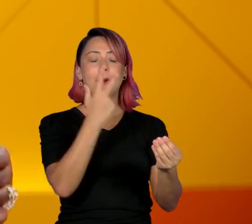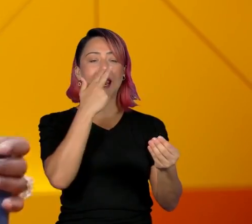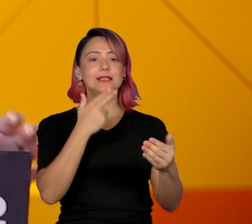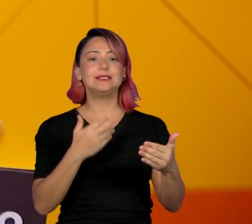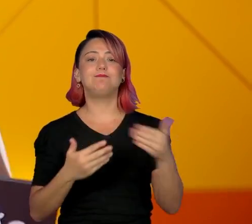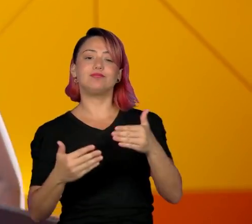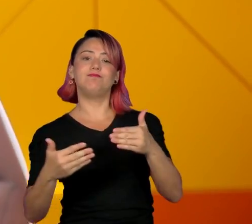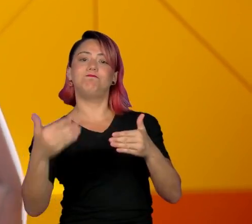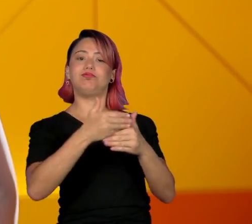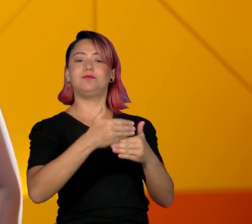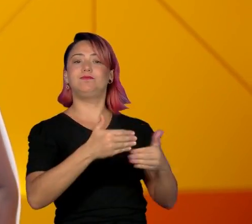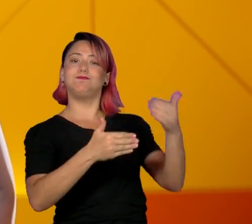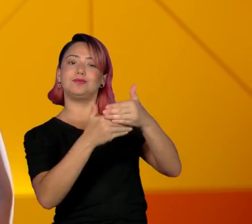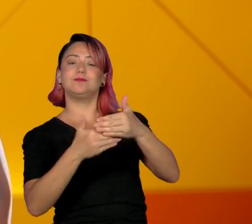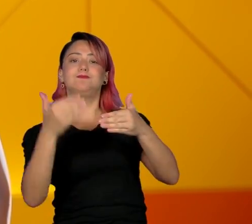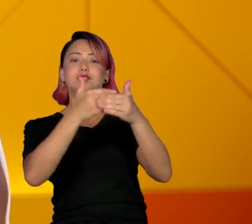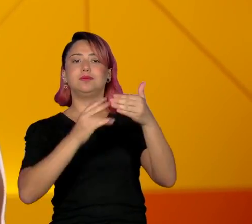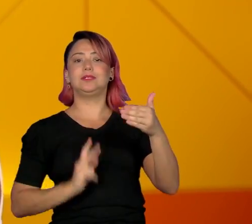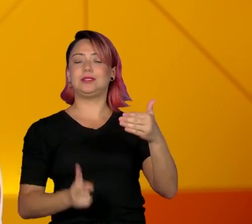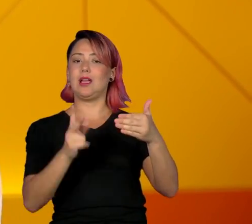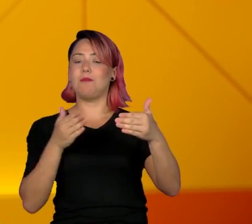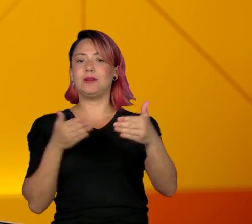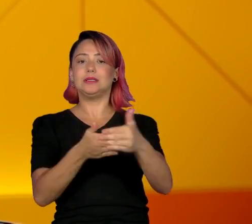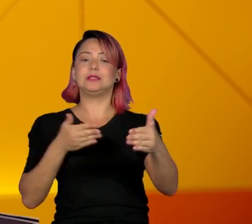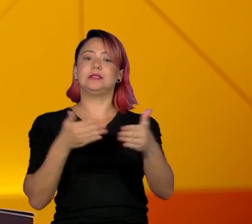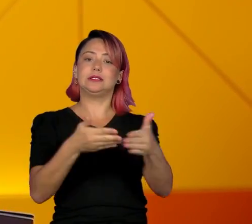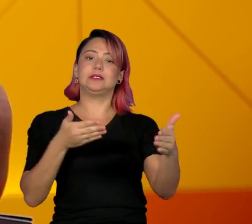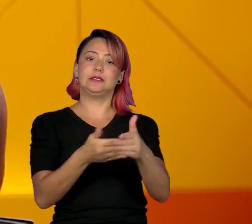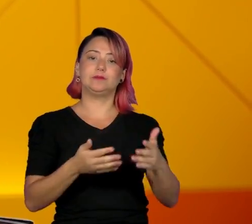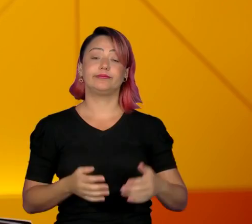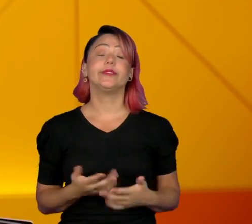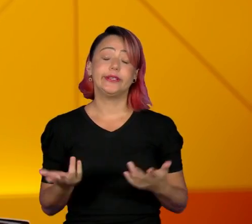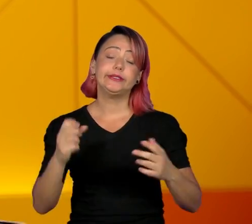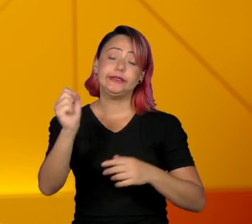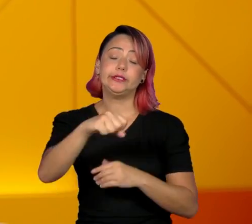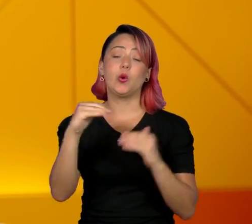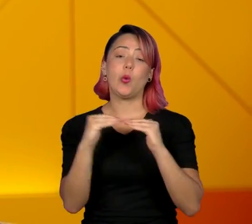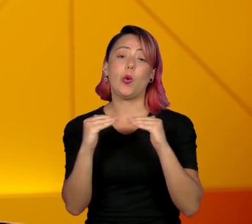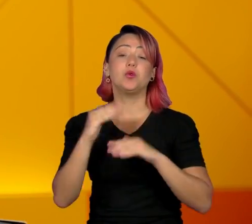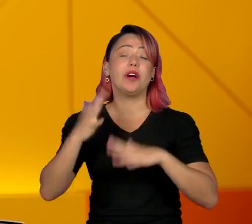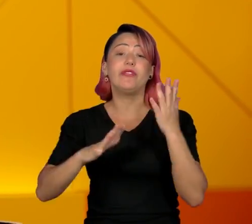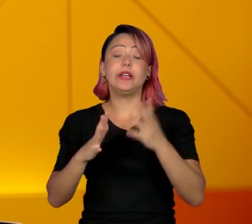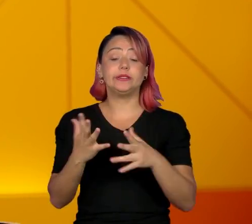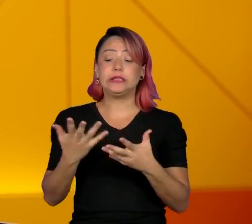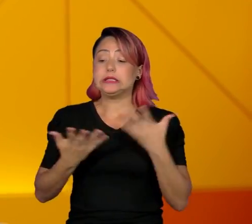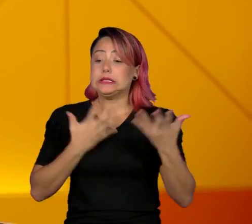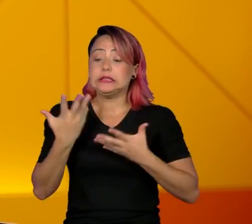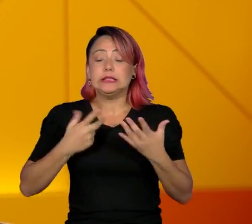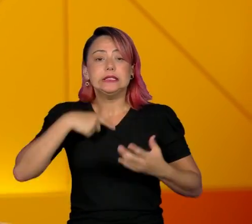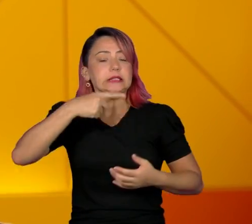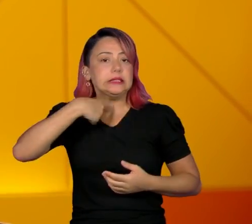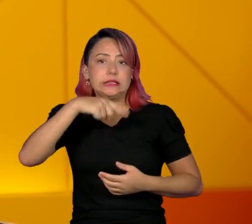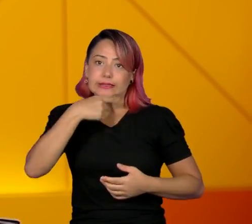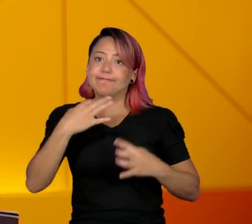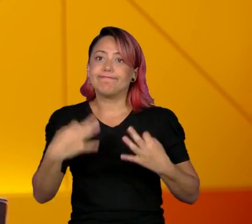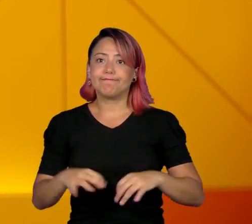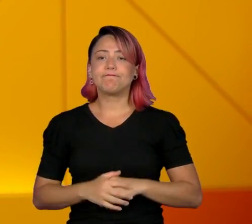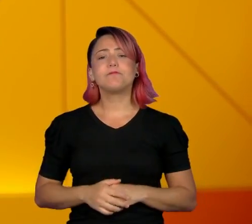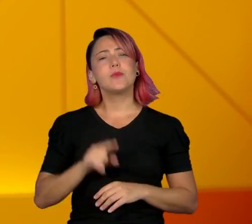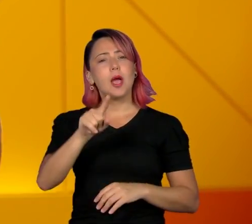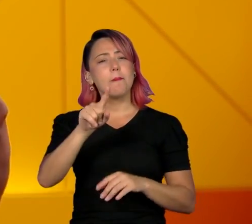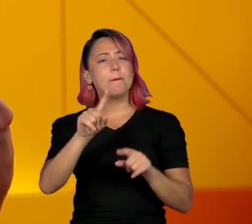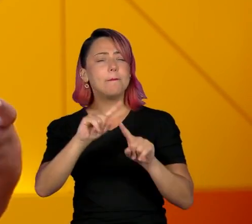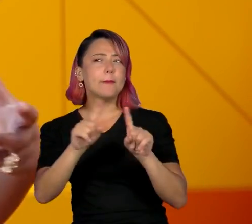obstáculos, né? Essas barreiras para que a gente tenha dificuldade, às vezes não sobra tempo. E é na infância, Paulo, que que